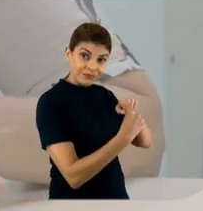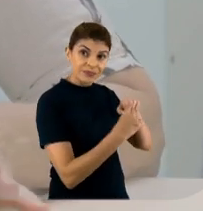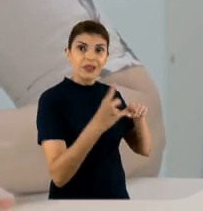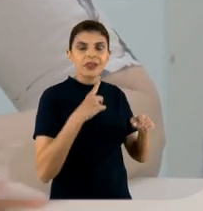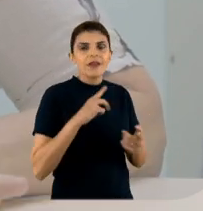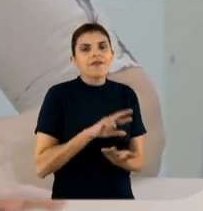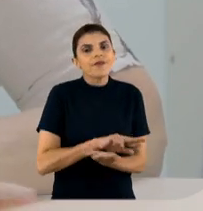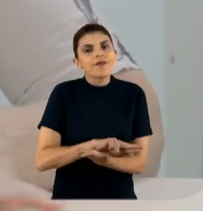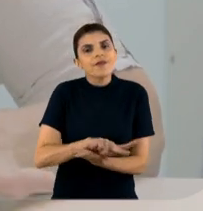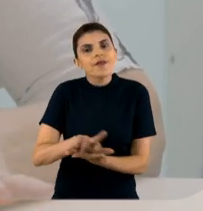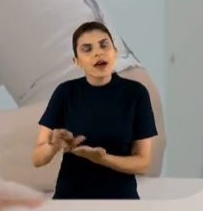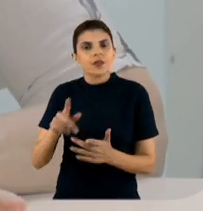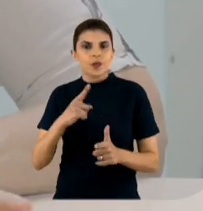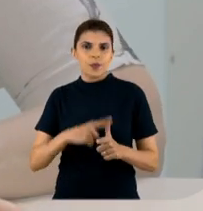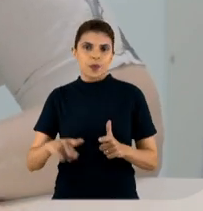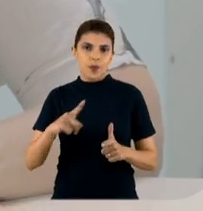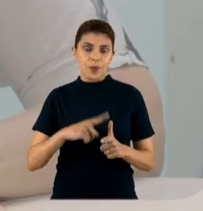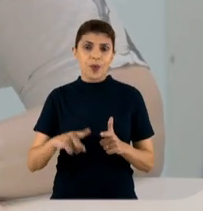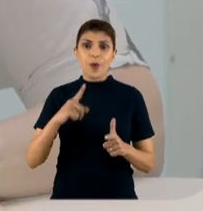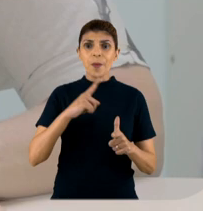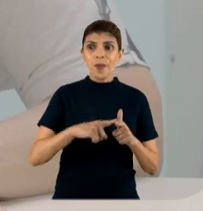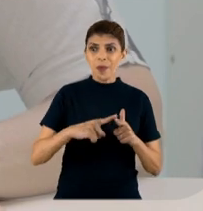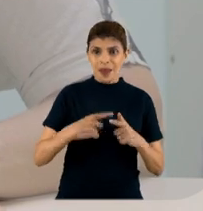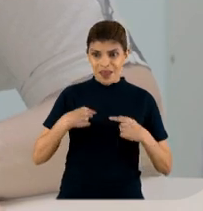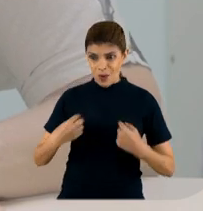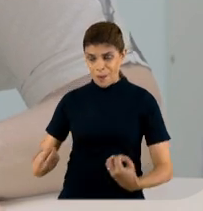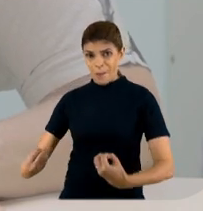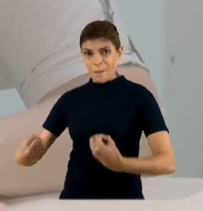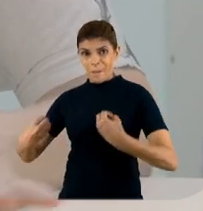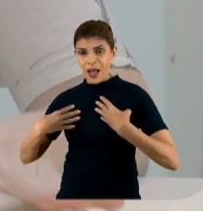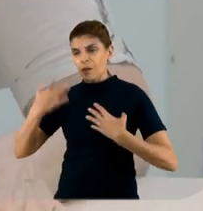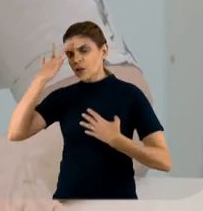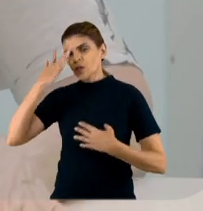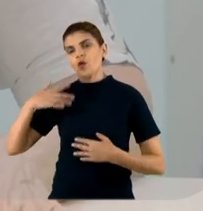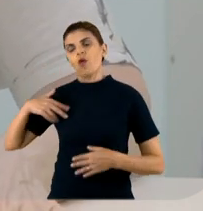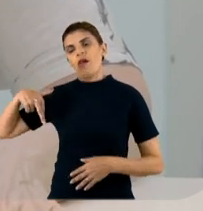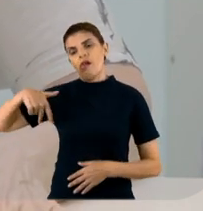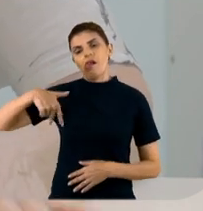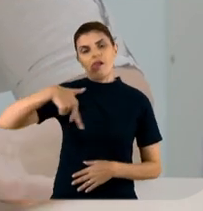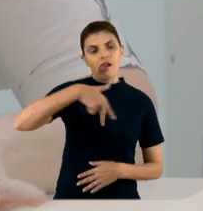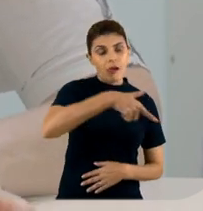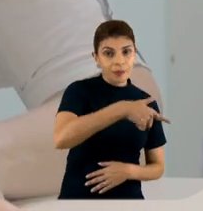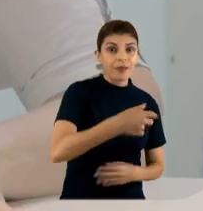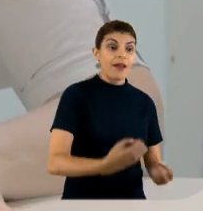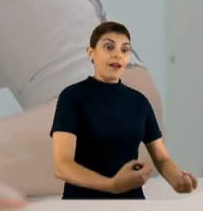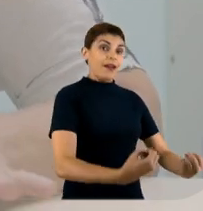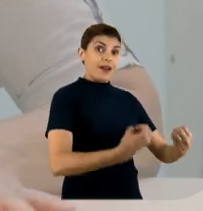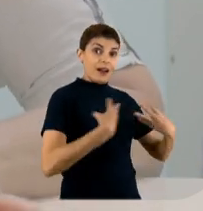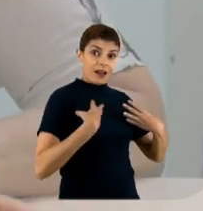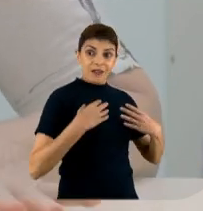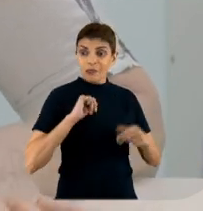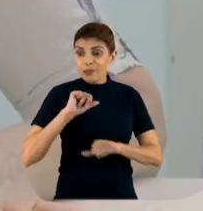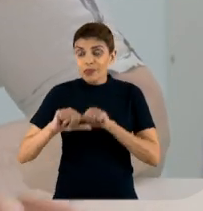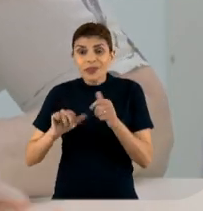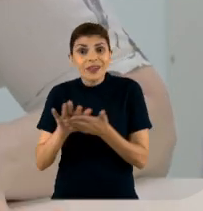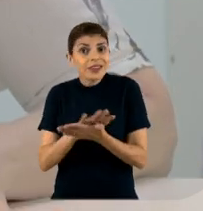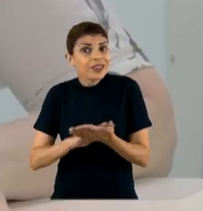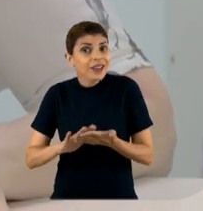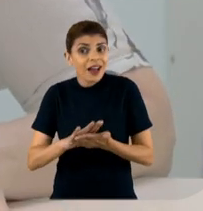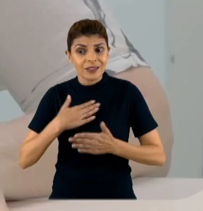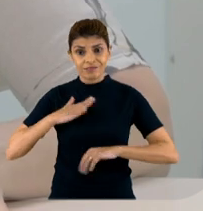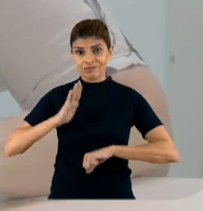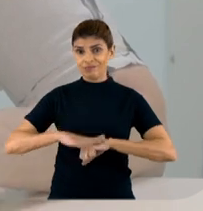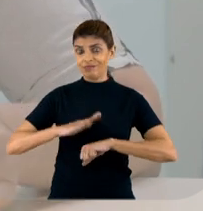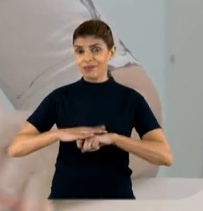envolveu vários problemas porque Um dos problemas é que você contaminaria o caminho até o raio x o próprio raio x para uma coisa que não ia mudar em nada a sua